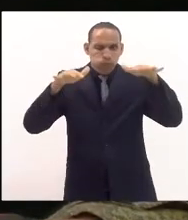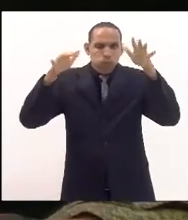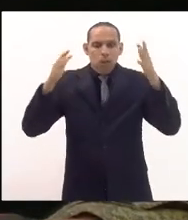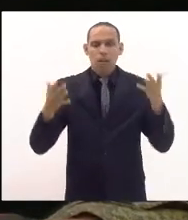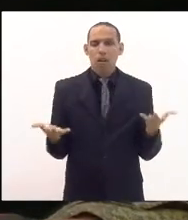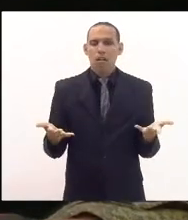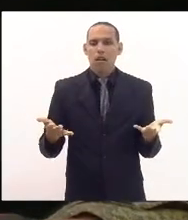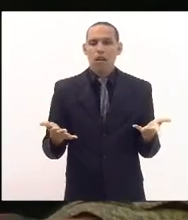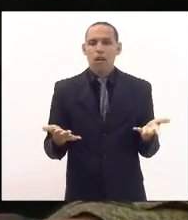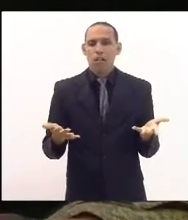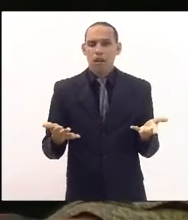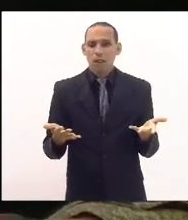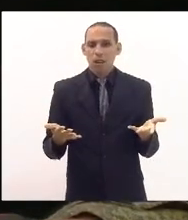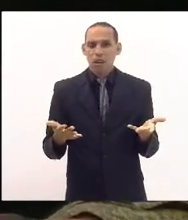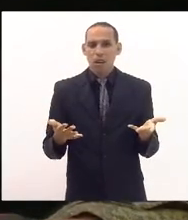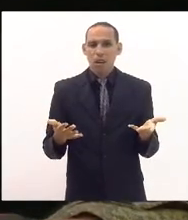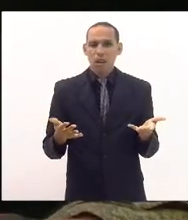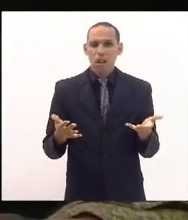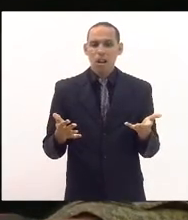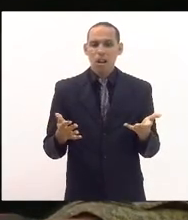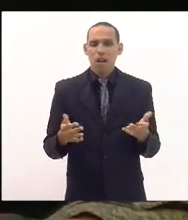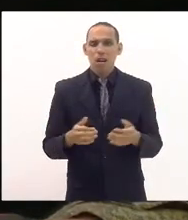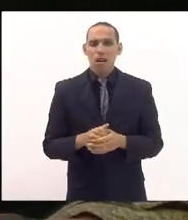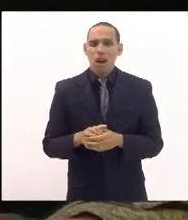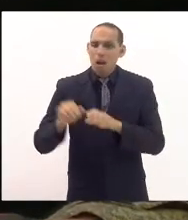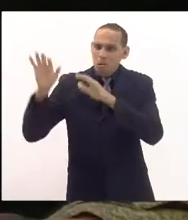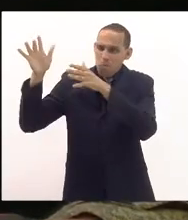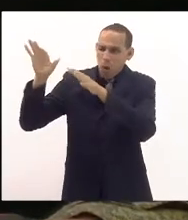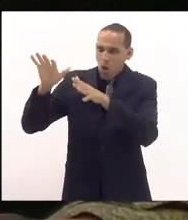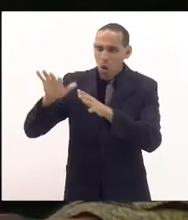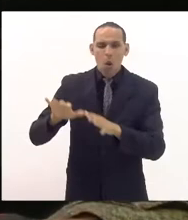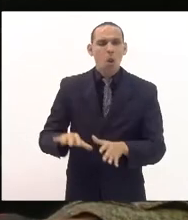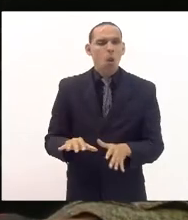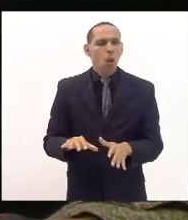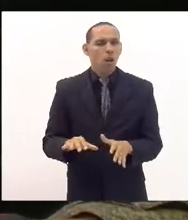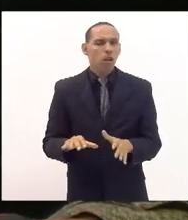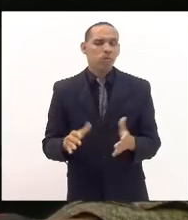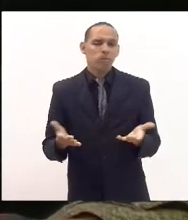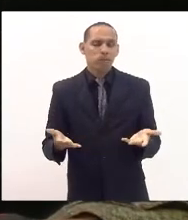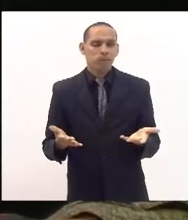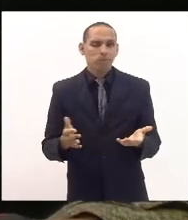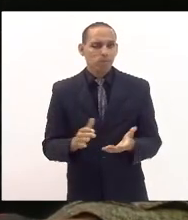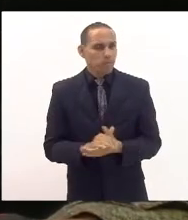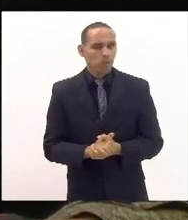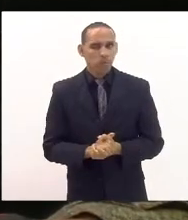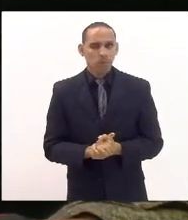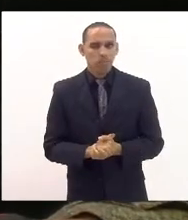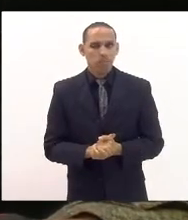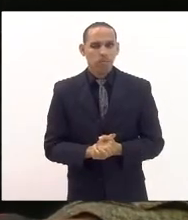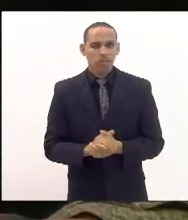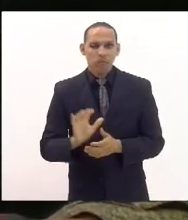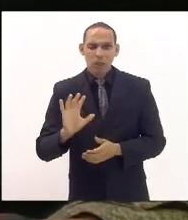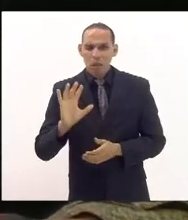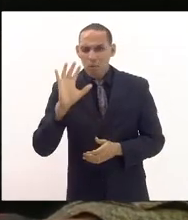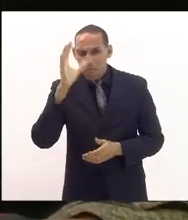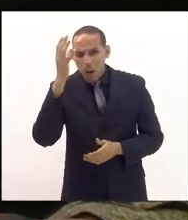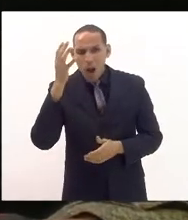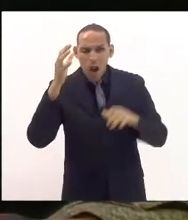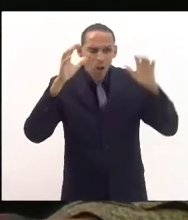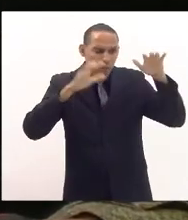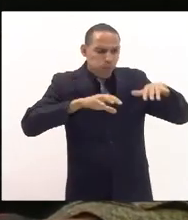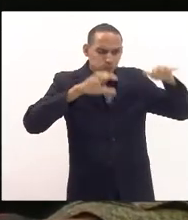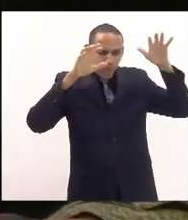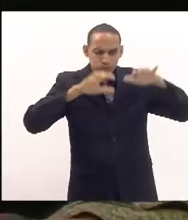e nas quedas na de barragem nas os desastres das